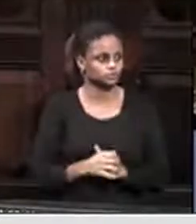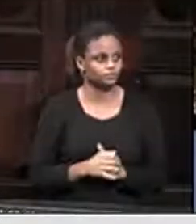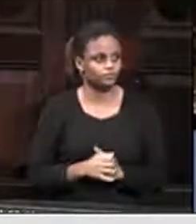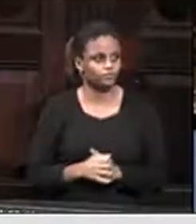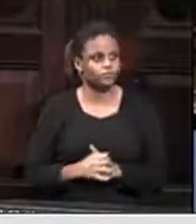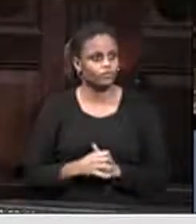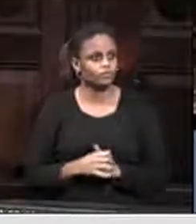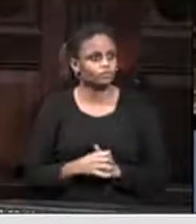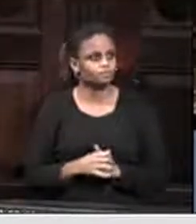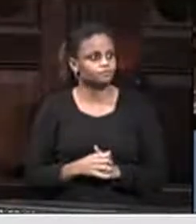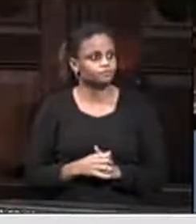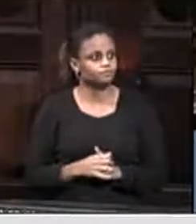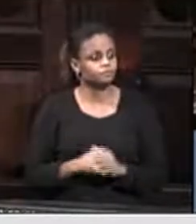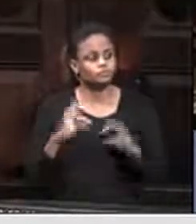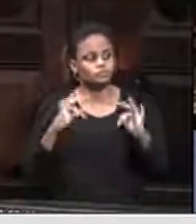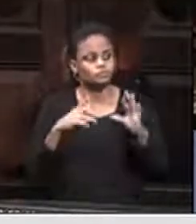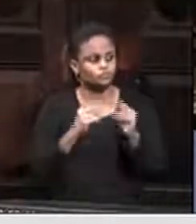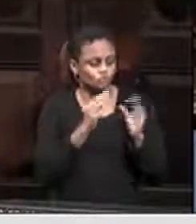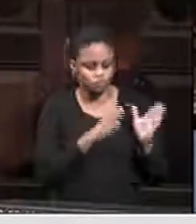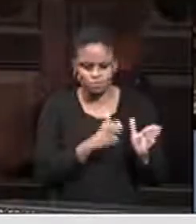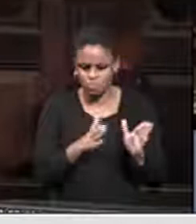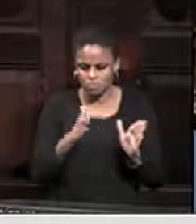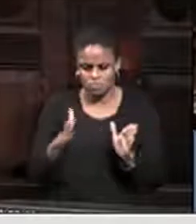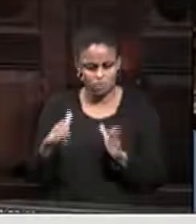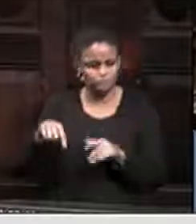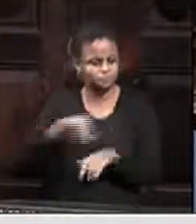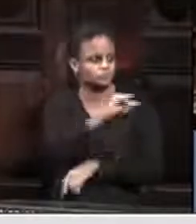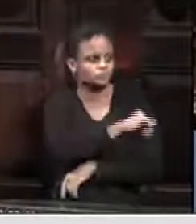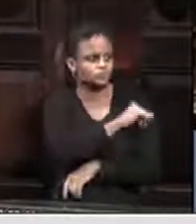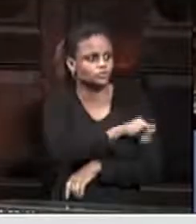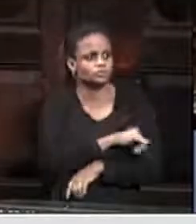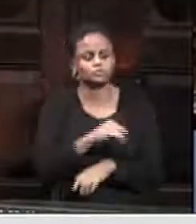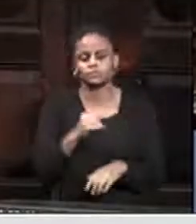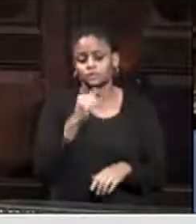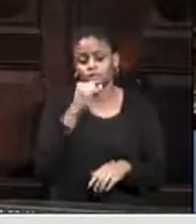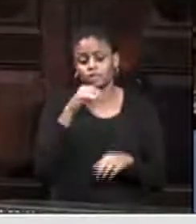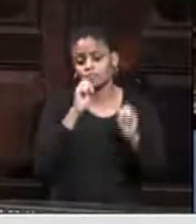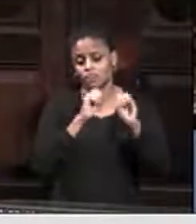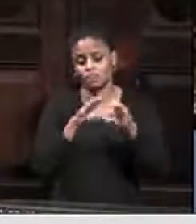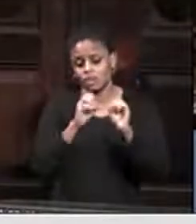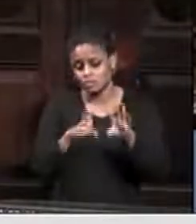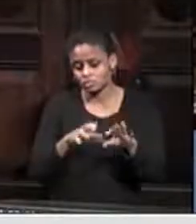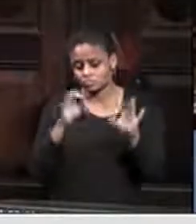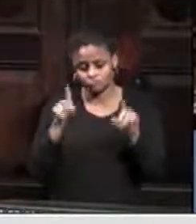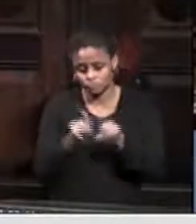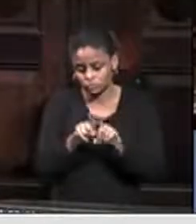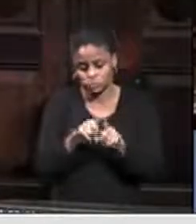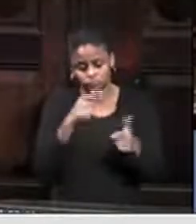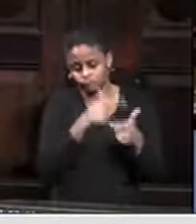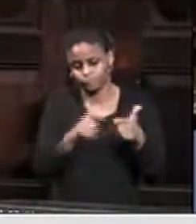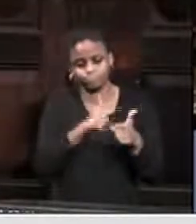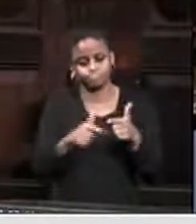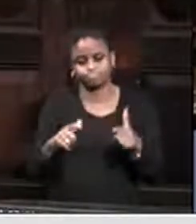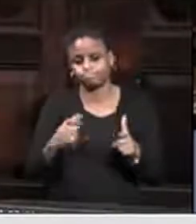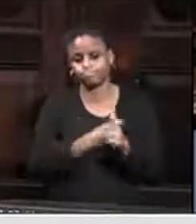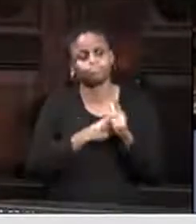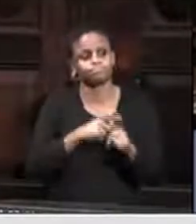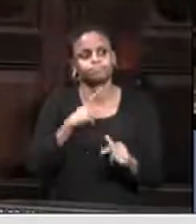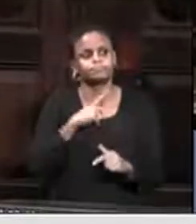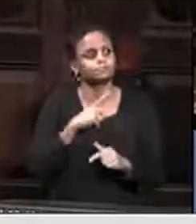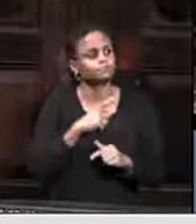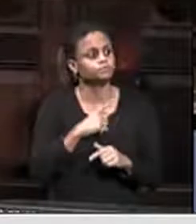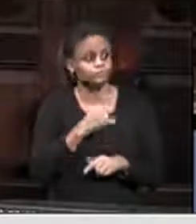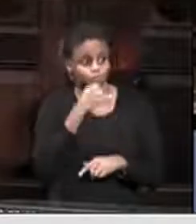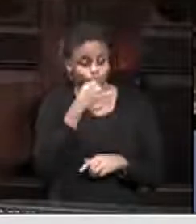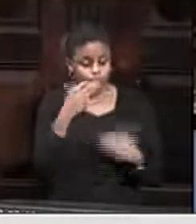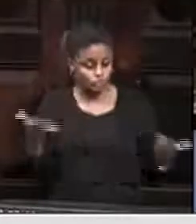áreas, em quase todas as áreas da vida do Estado. Na educação não é diferente, em muitos aspectos. Hoje tivemos aqui